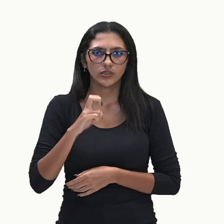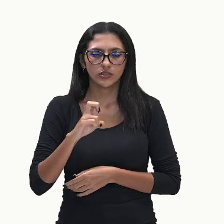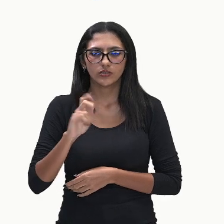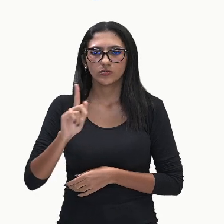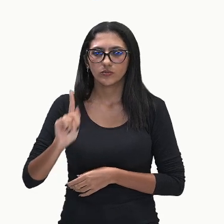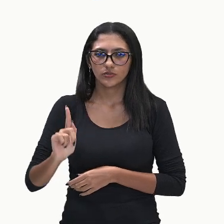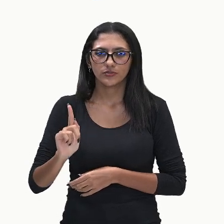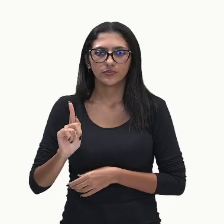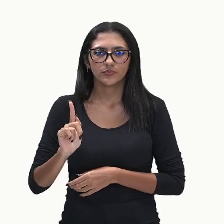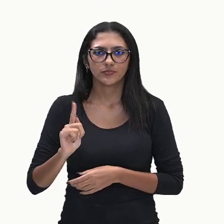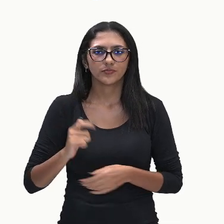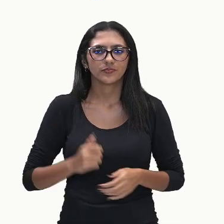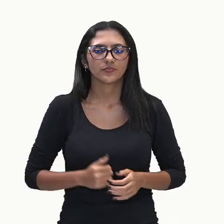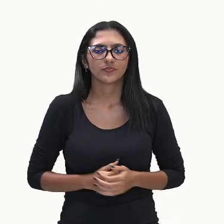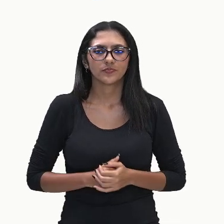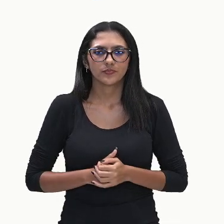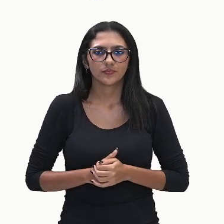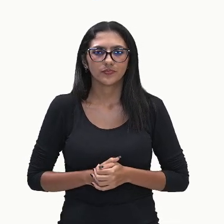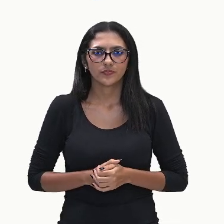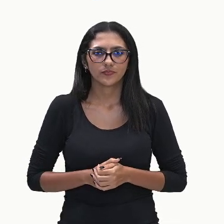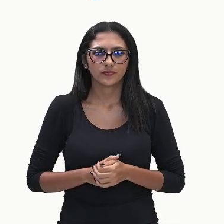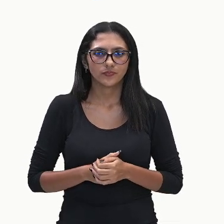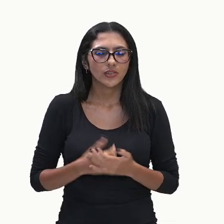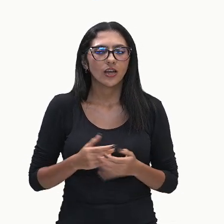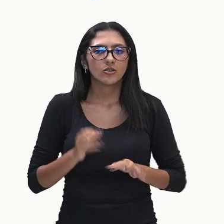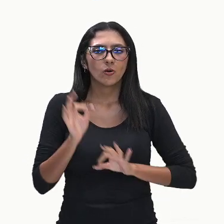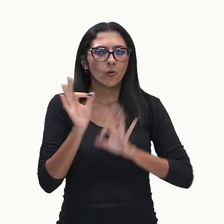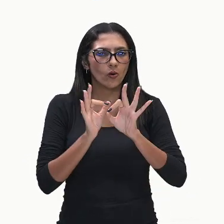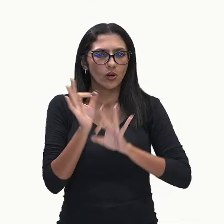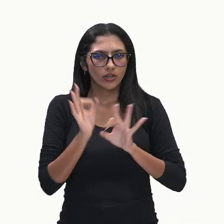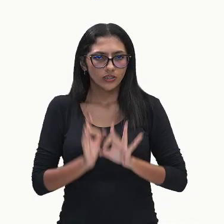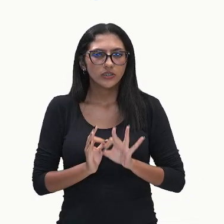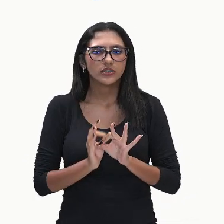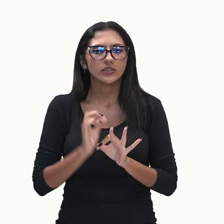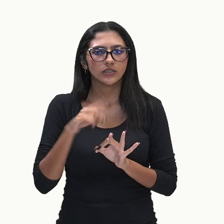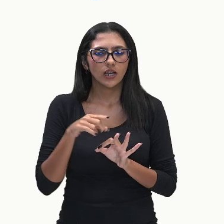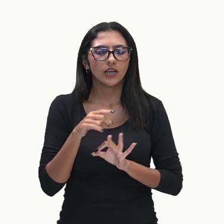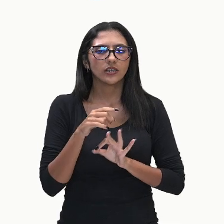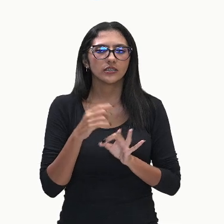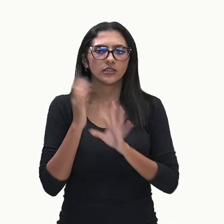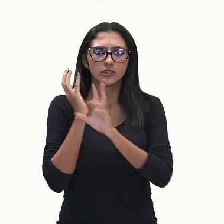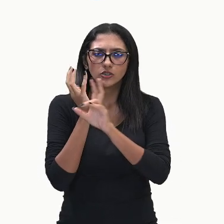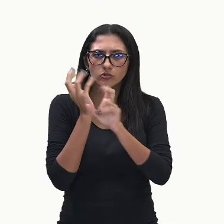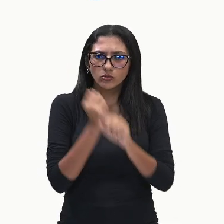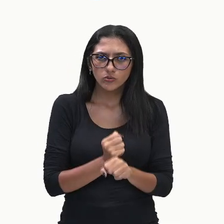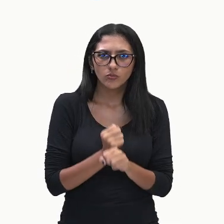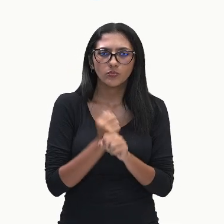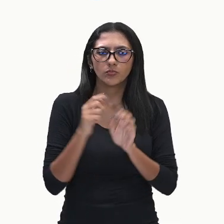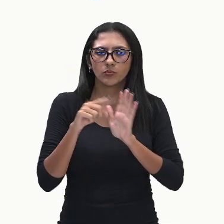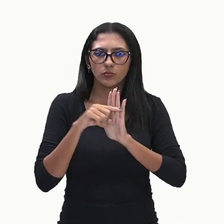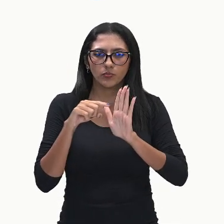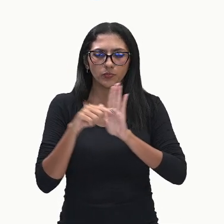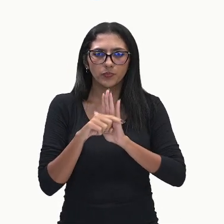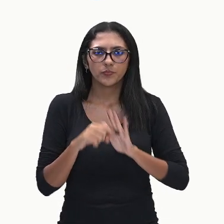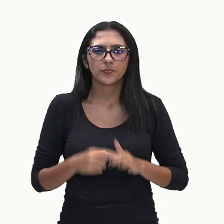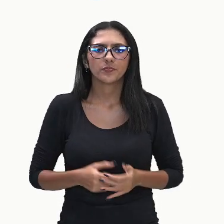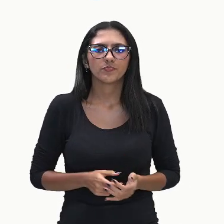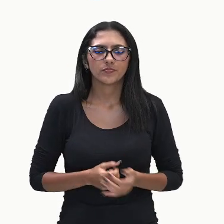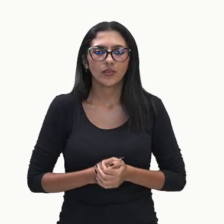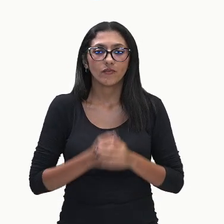39,25G, beleza? Ao resolvermos essa subtração, a gente vai encontrar